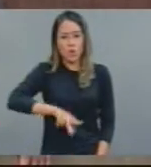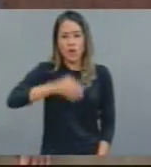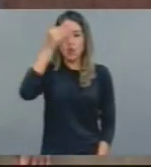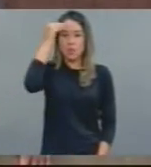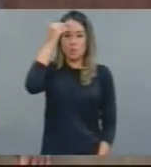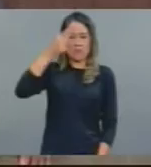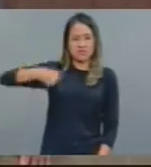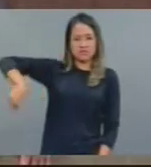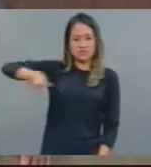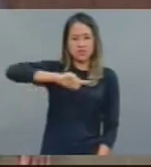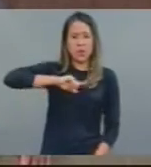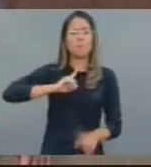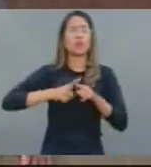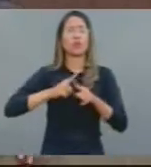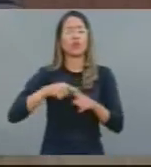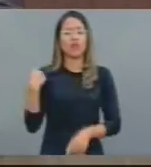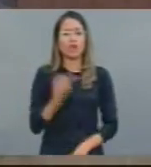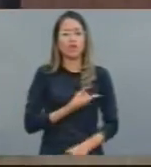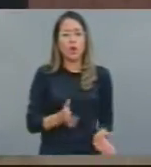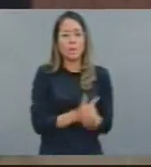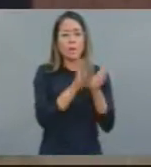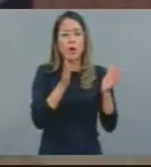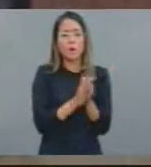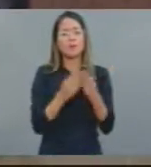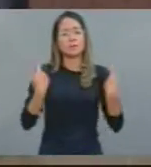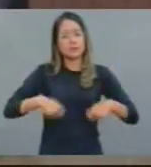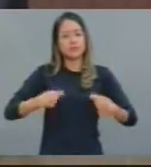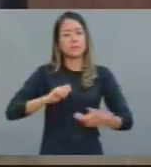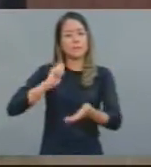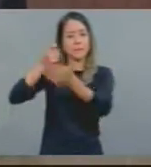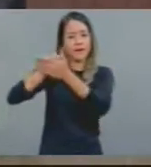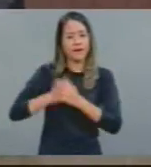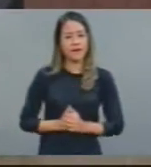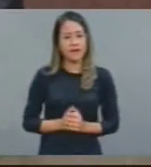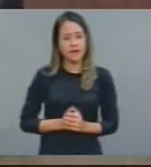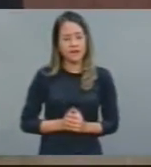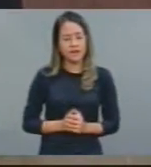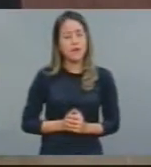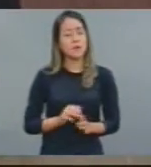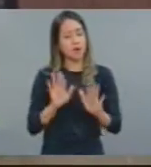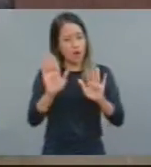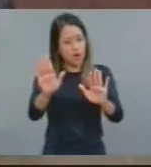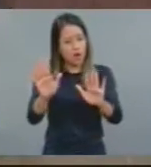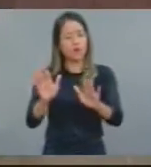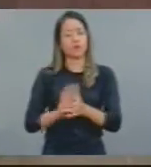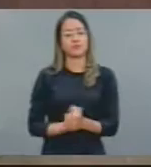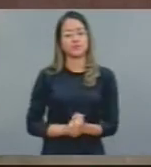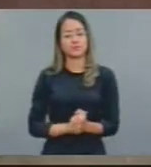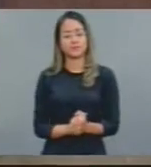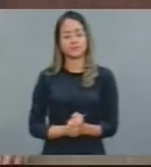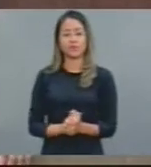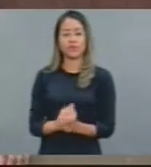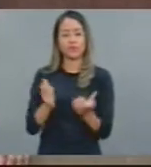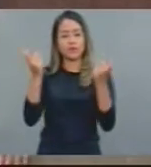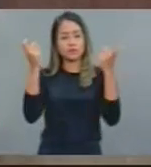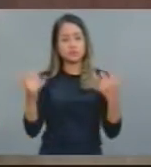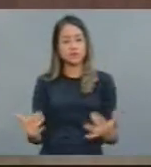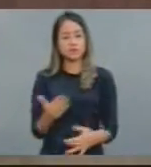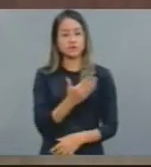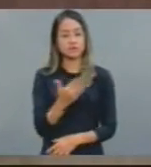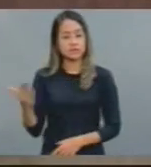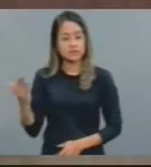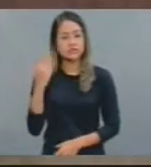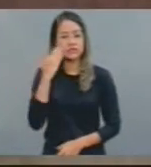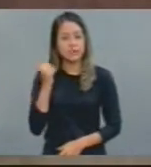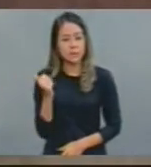exatamente o andar de baixo? Não sei se vocês sabiam, população cearense, deputada Silvana, deputado Wagner, vocês sabiam